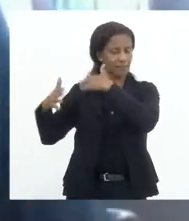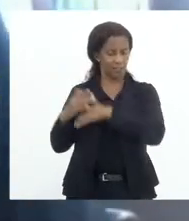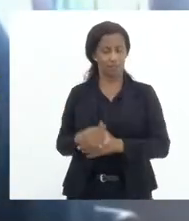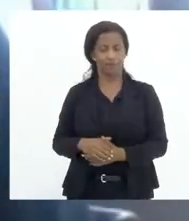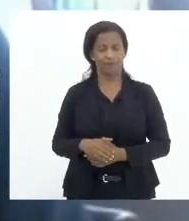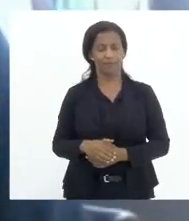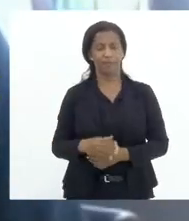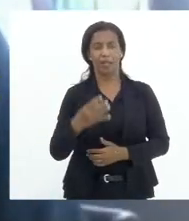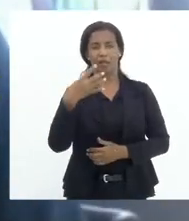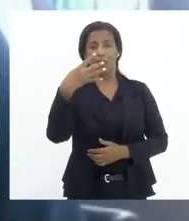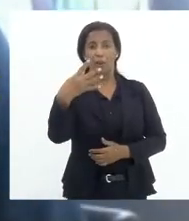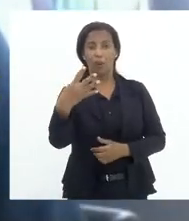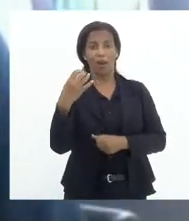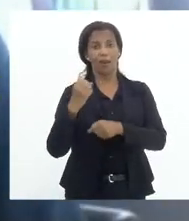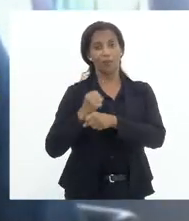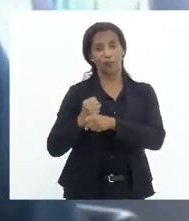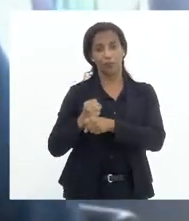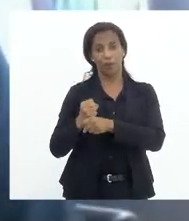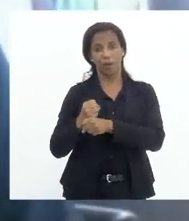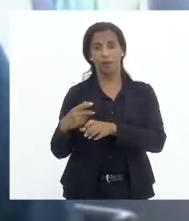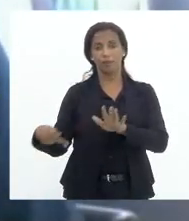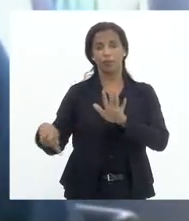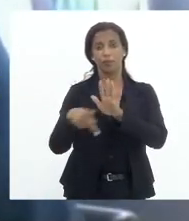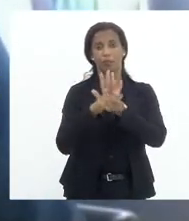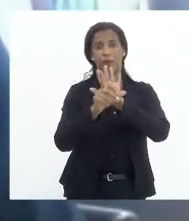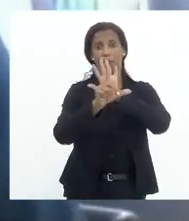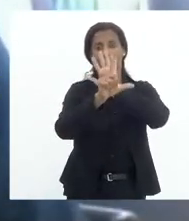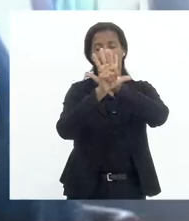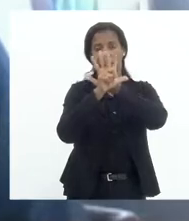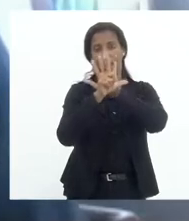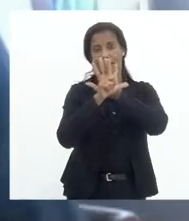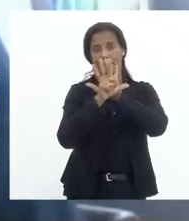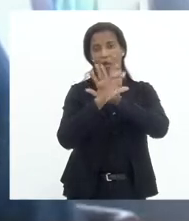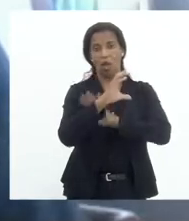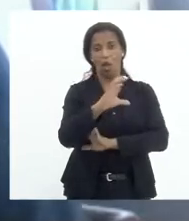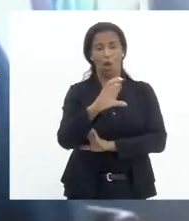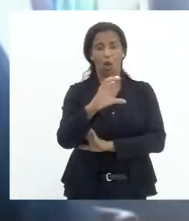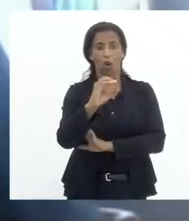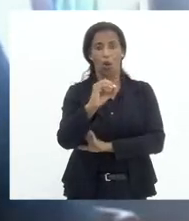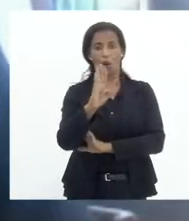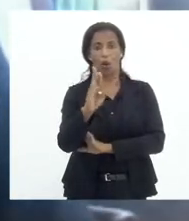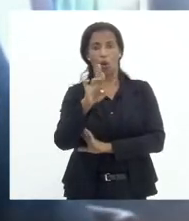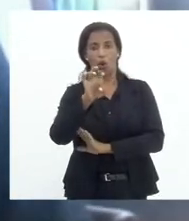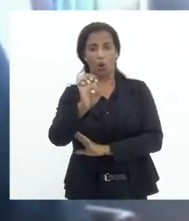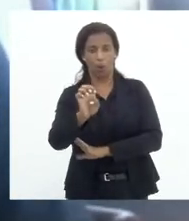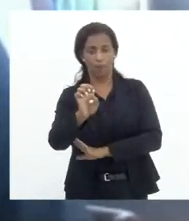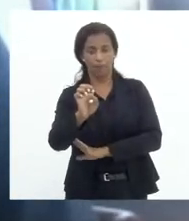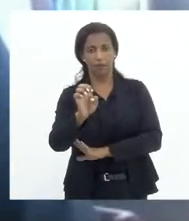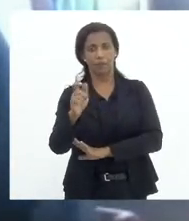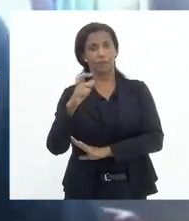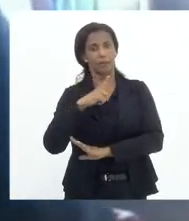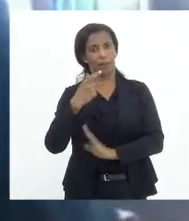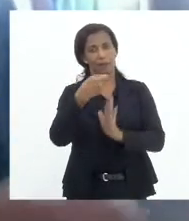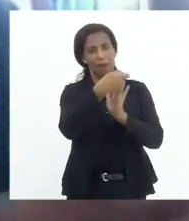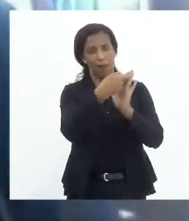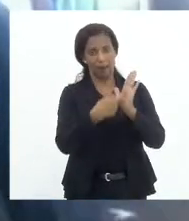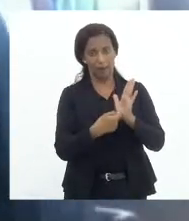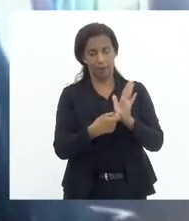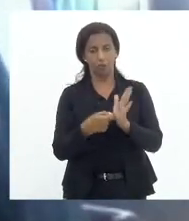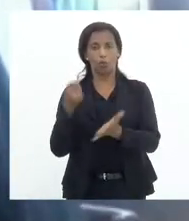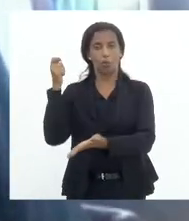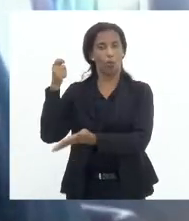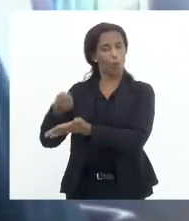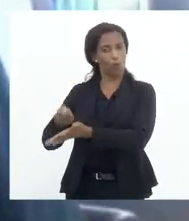quatro anos nós aprovamos uma lei específica sobre fio de cobre roubo de fio de cobre criando um cadastro e